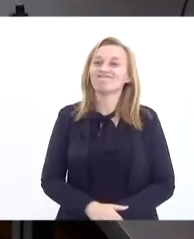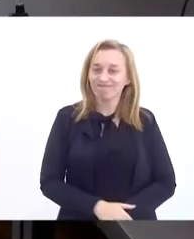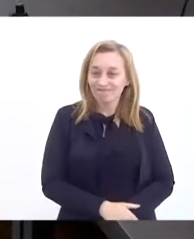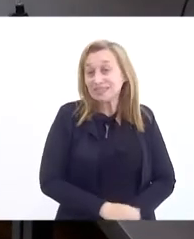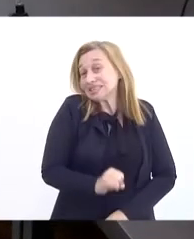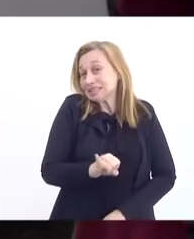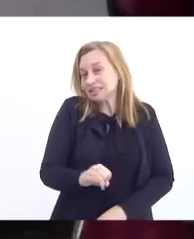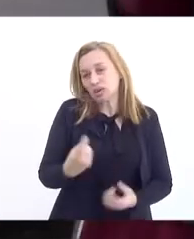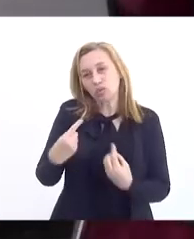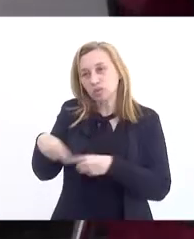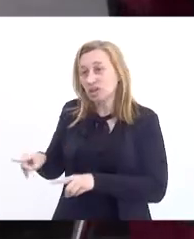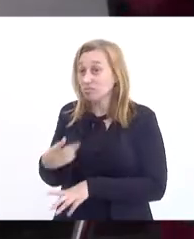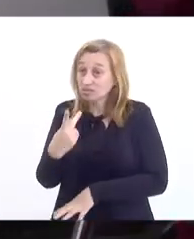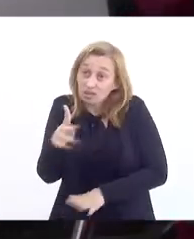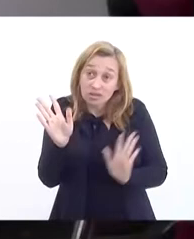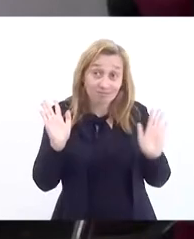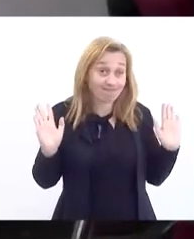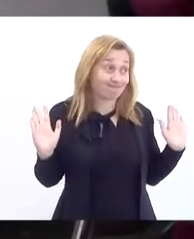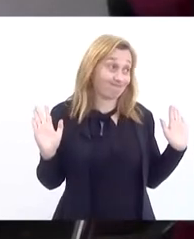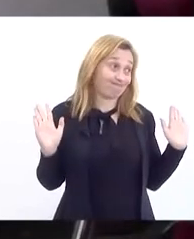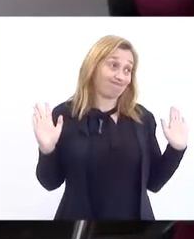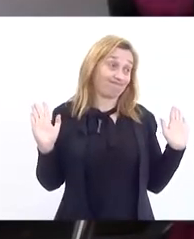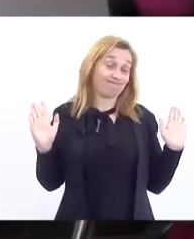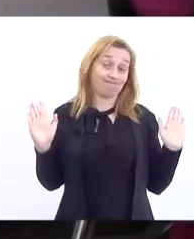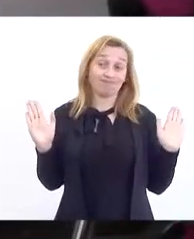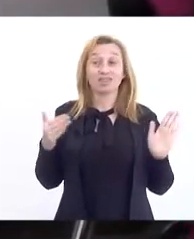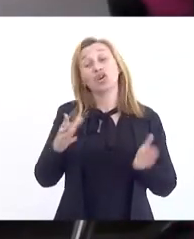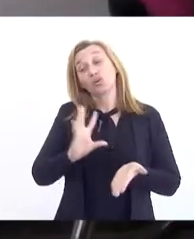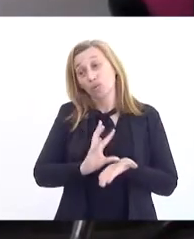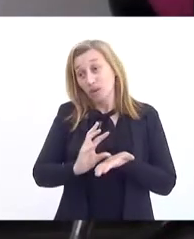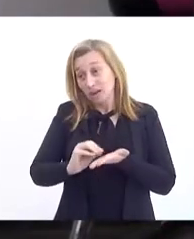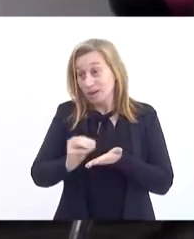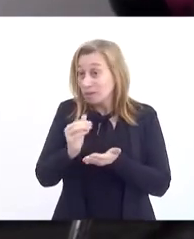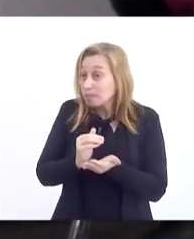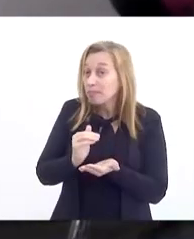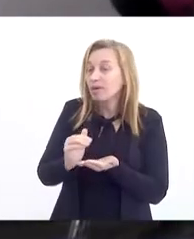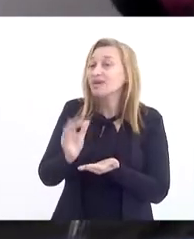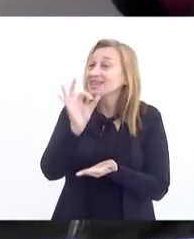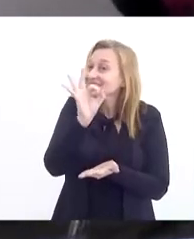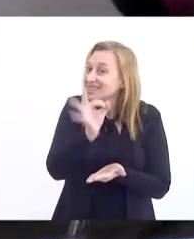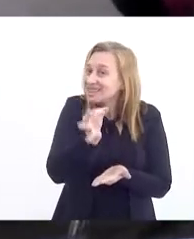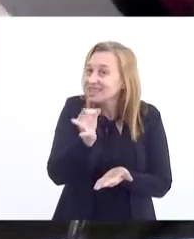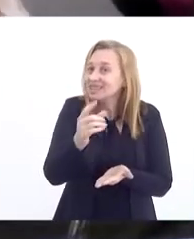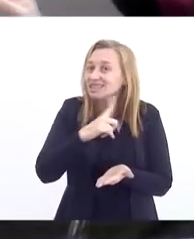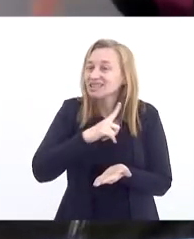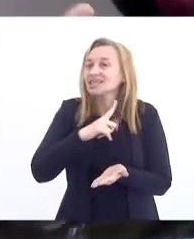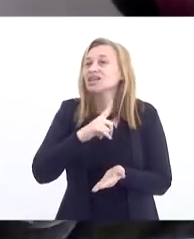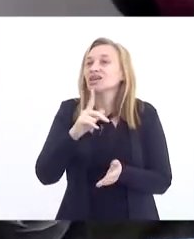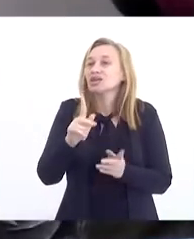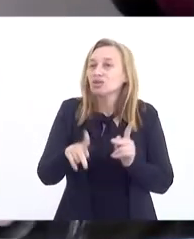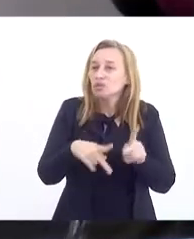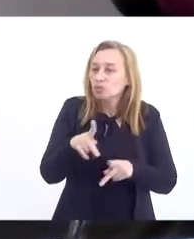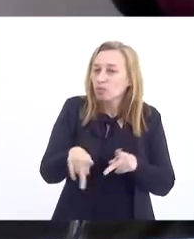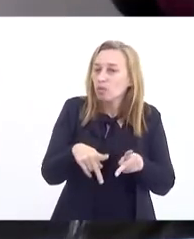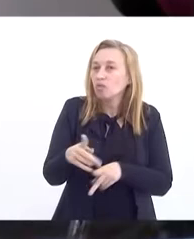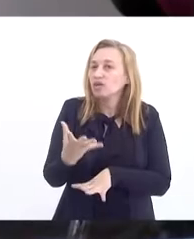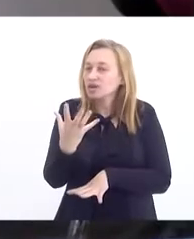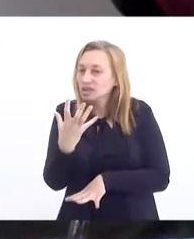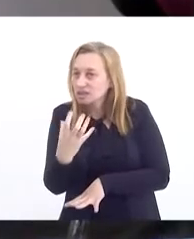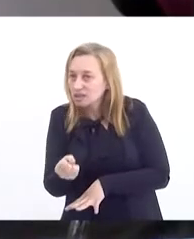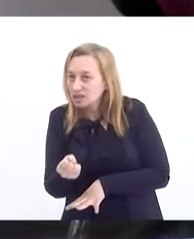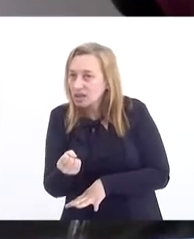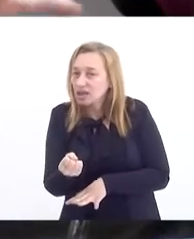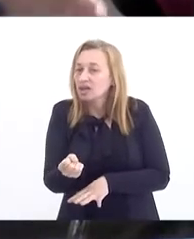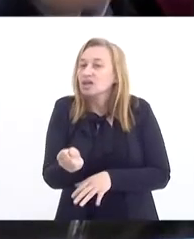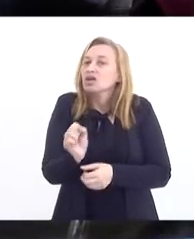é exatamente o oposto, eu botei na pauta, eu tinha certeza que a população ia aderir, eu me